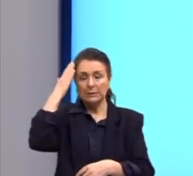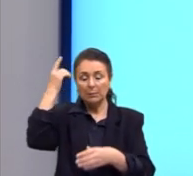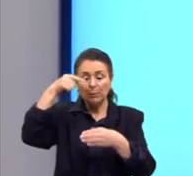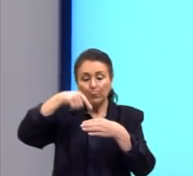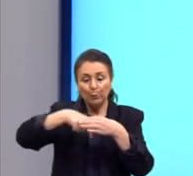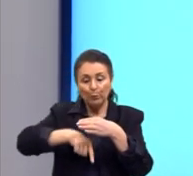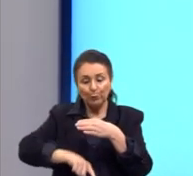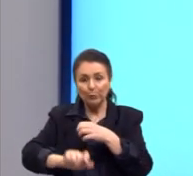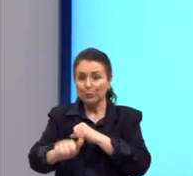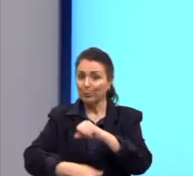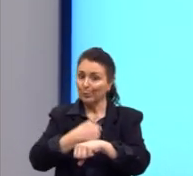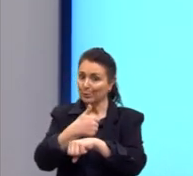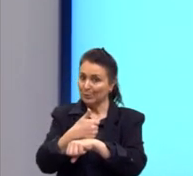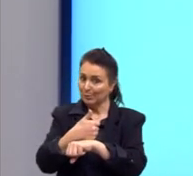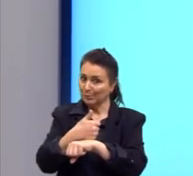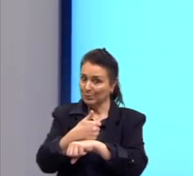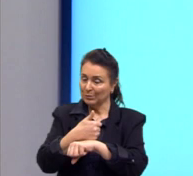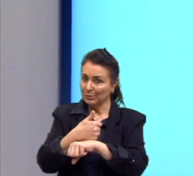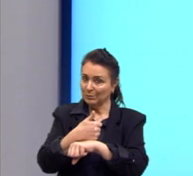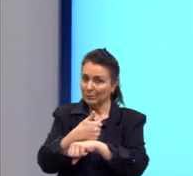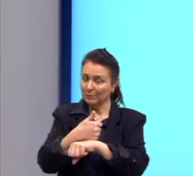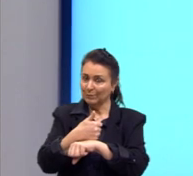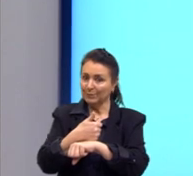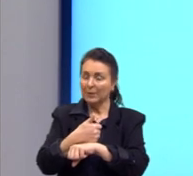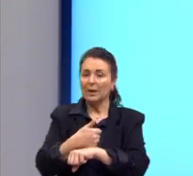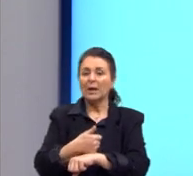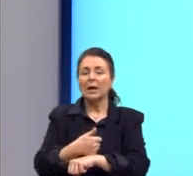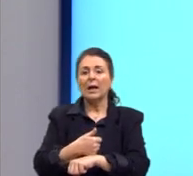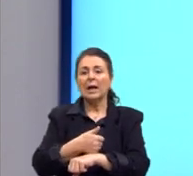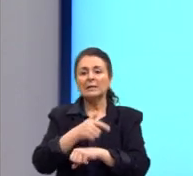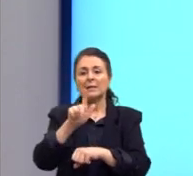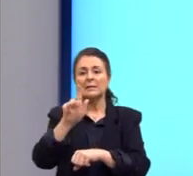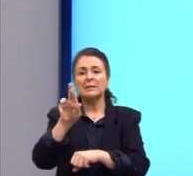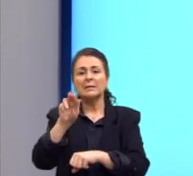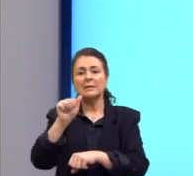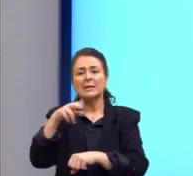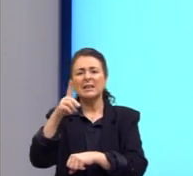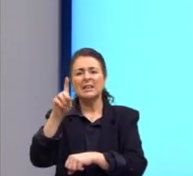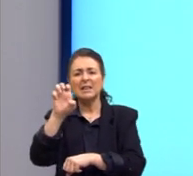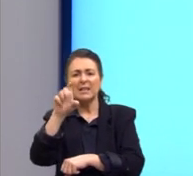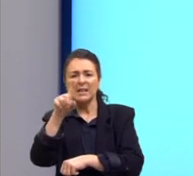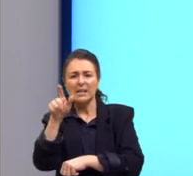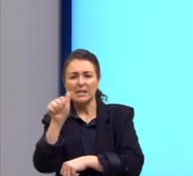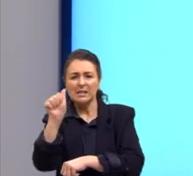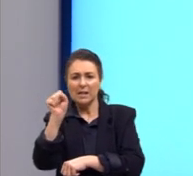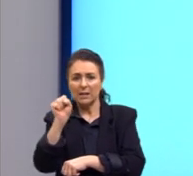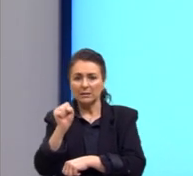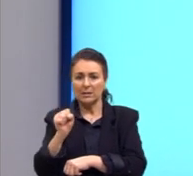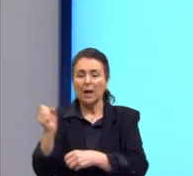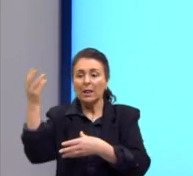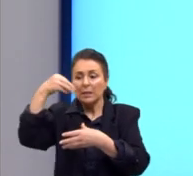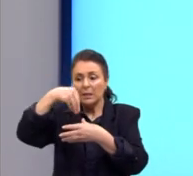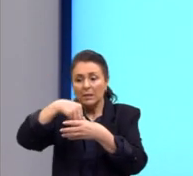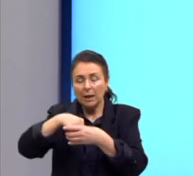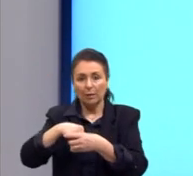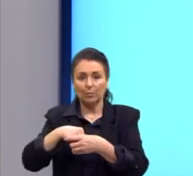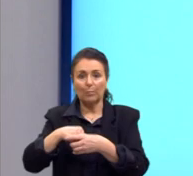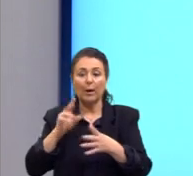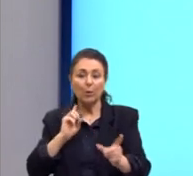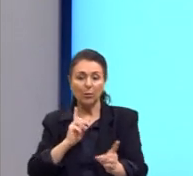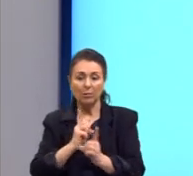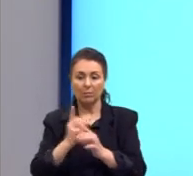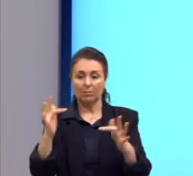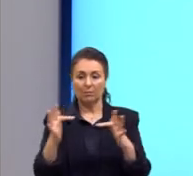substituindo essas essas grandezas uma dentro da outra para gente chegar né na fórmula que a gente quer